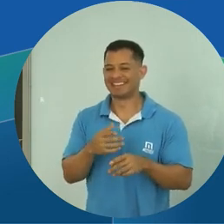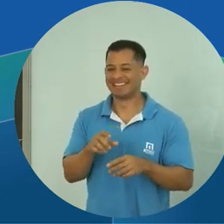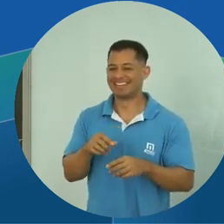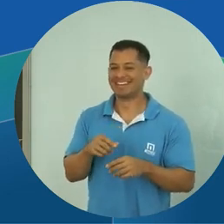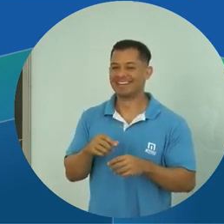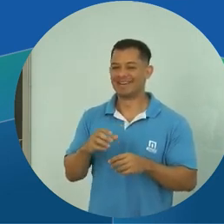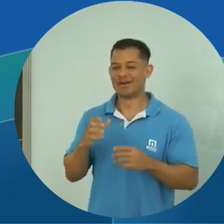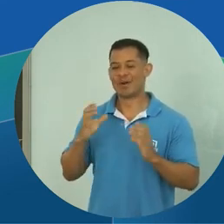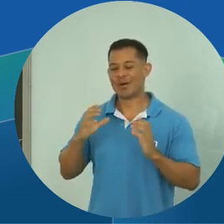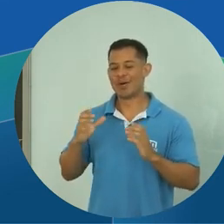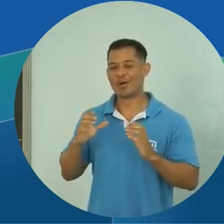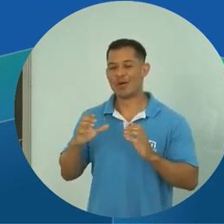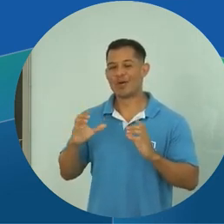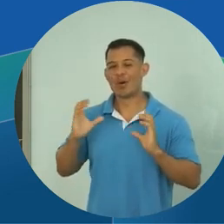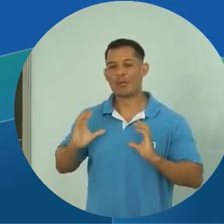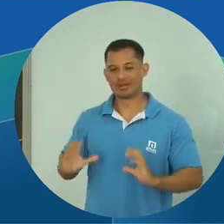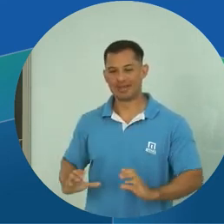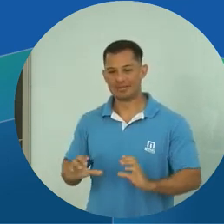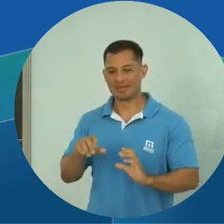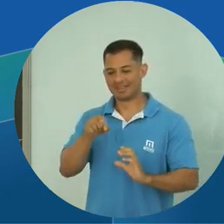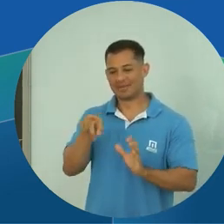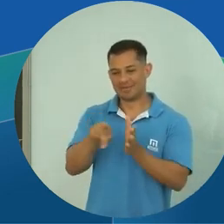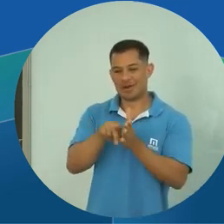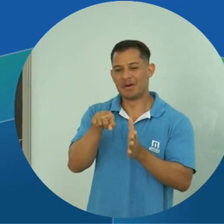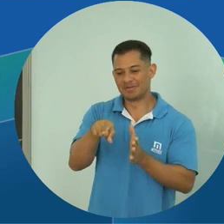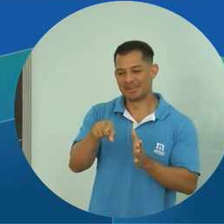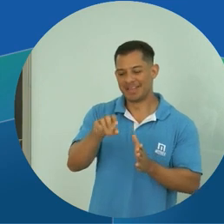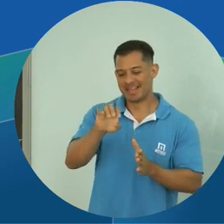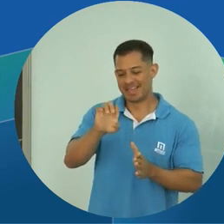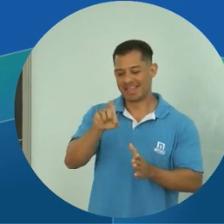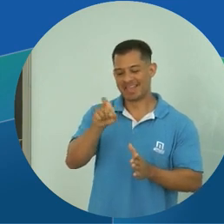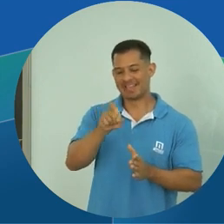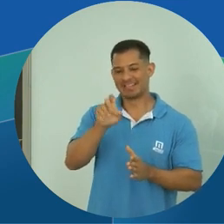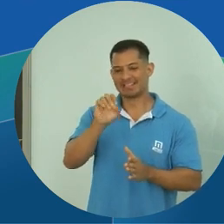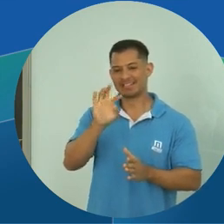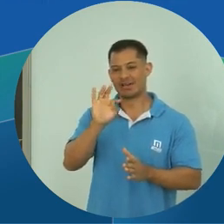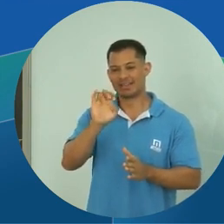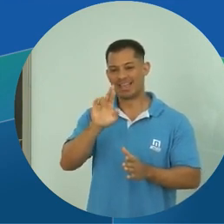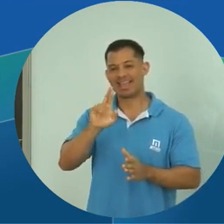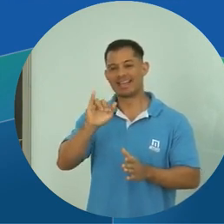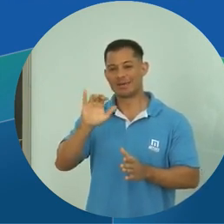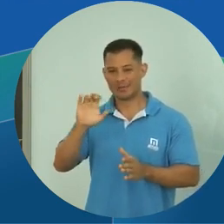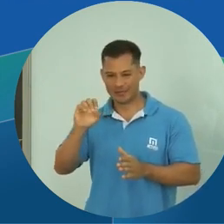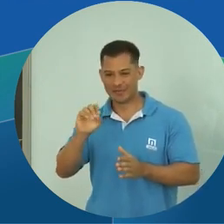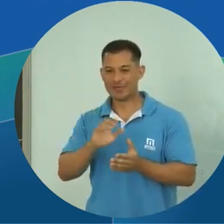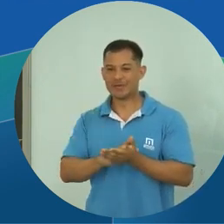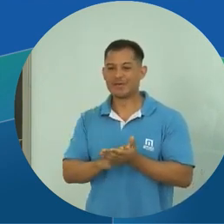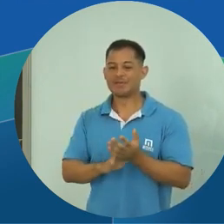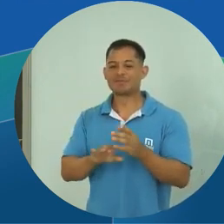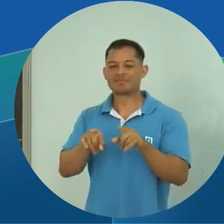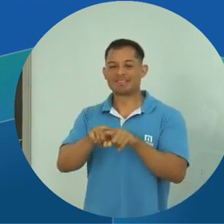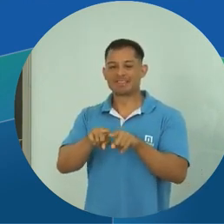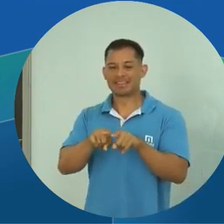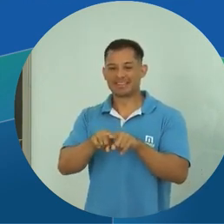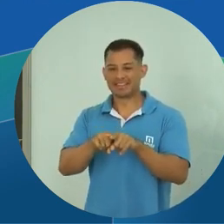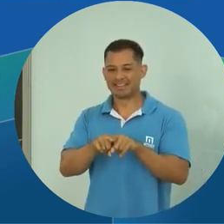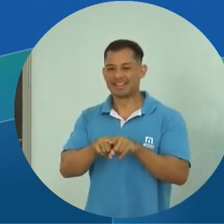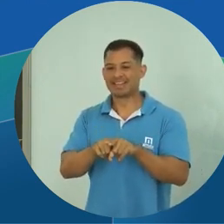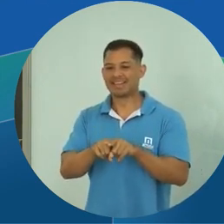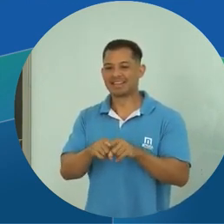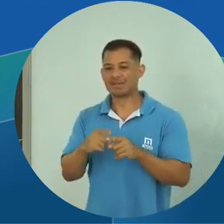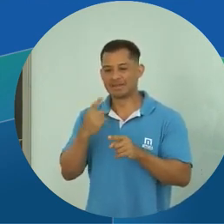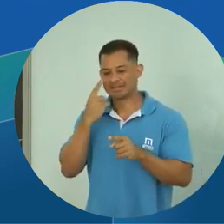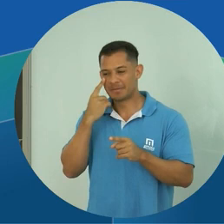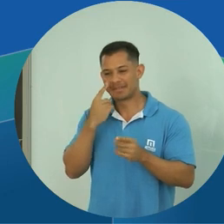exotérmico, e isso, para a estrutura, tem que ser avaliado. Então, foi um outro ponto que a gente teve que